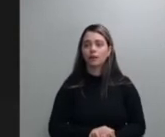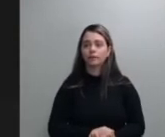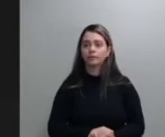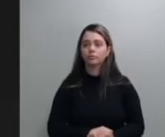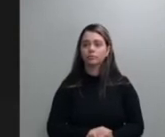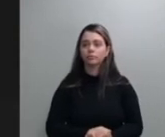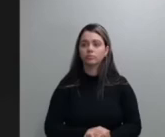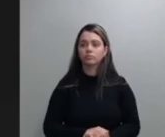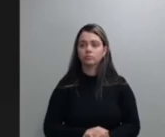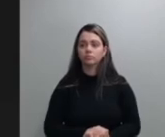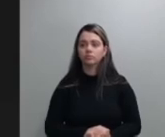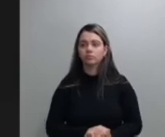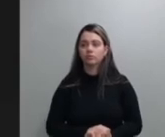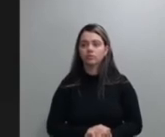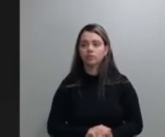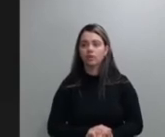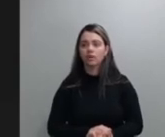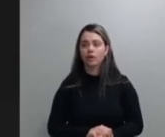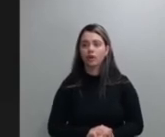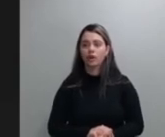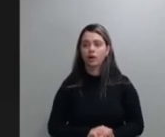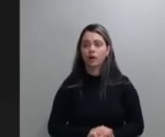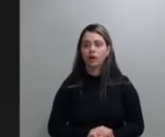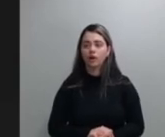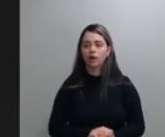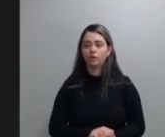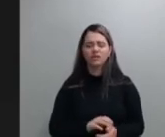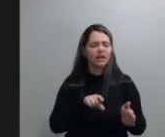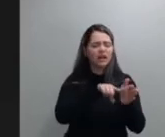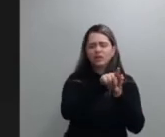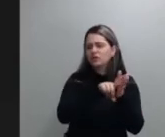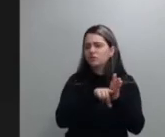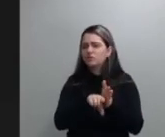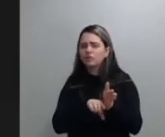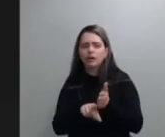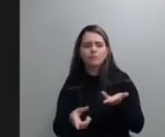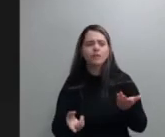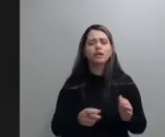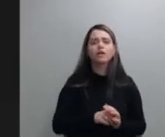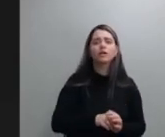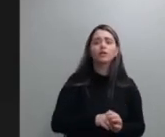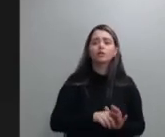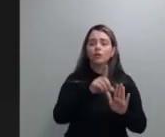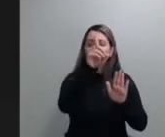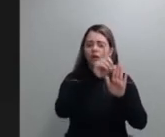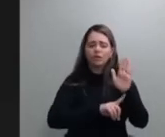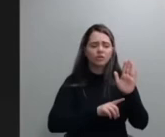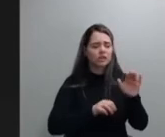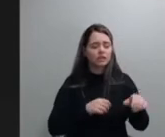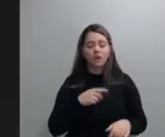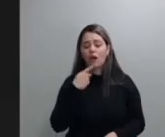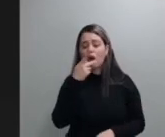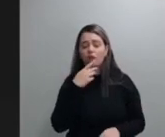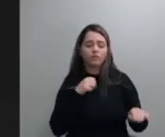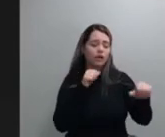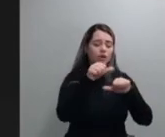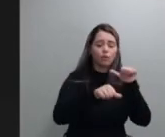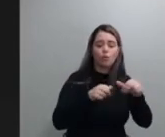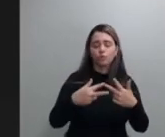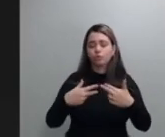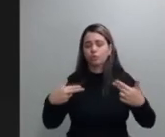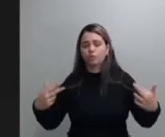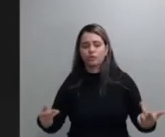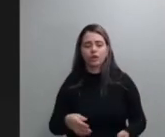embargos declaração efeitos infringentes pré-questionamento necessidade de demonstração de contradição obscuridade ou omissão